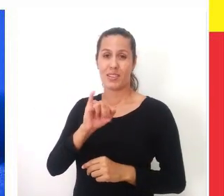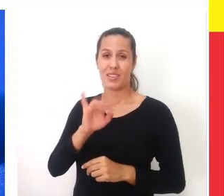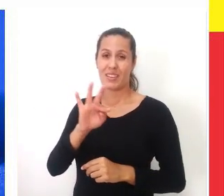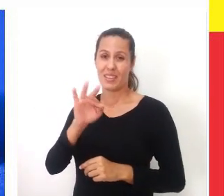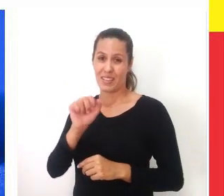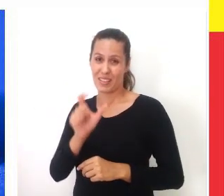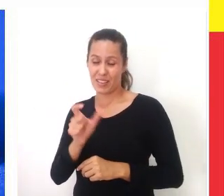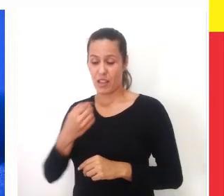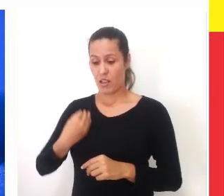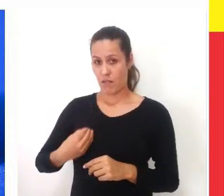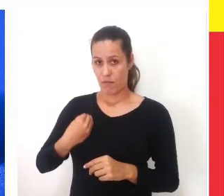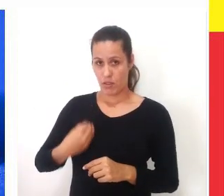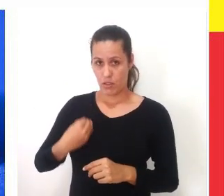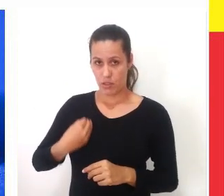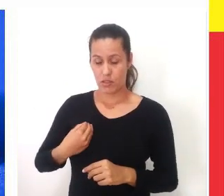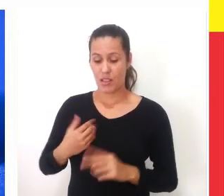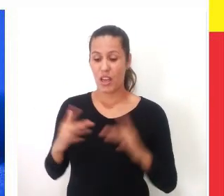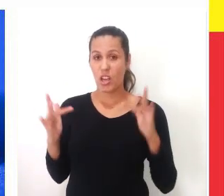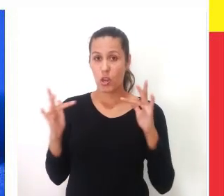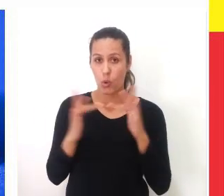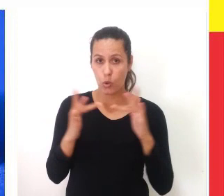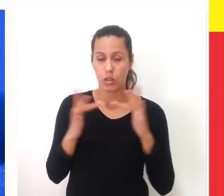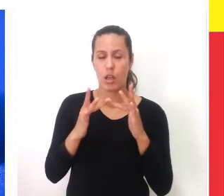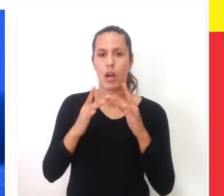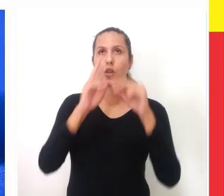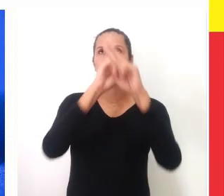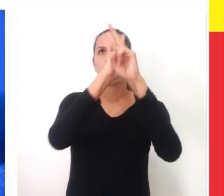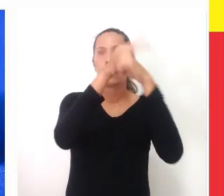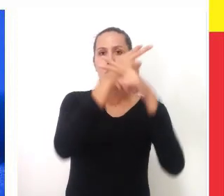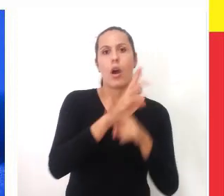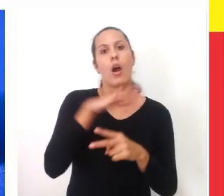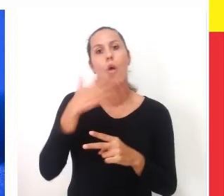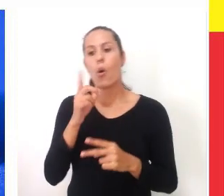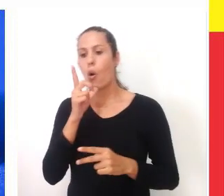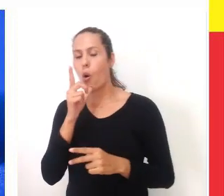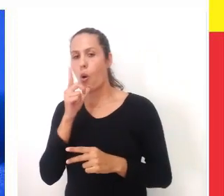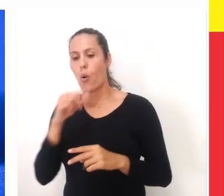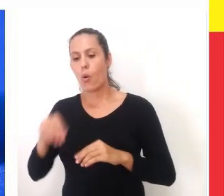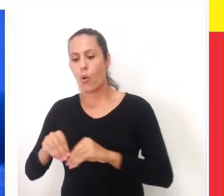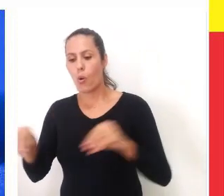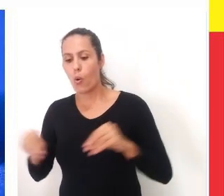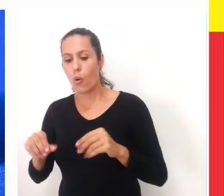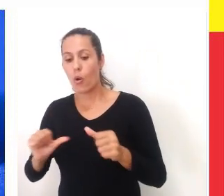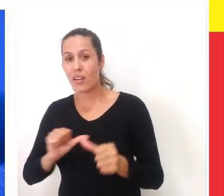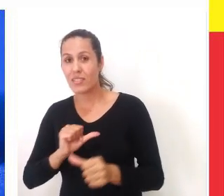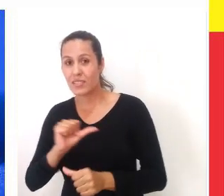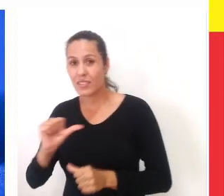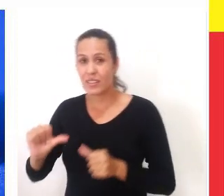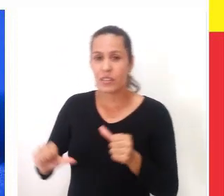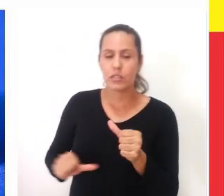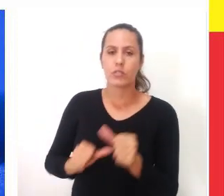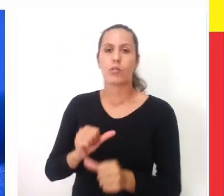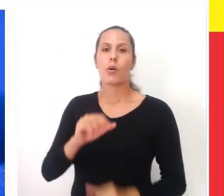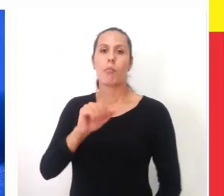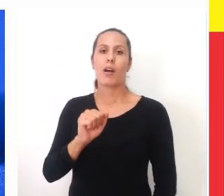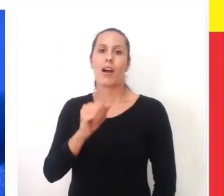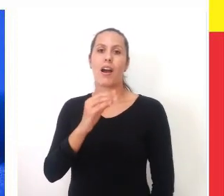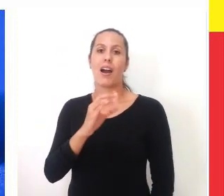é extraída junto com o mesmo, e quando em contato com água e oxigênio, transforma-se em